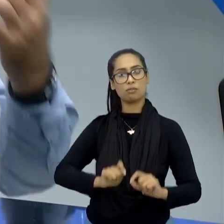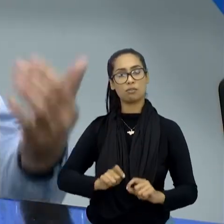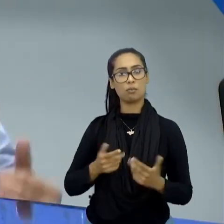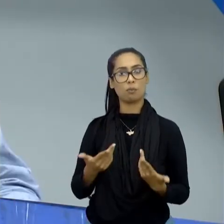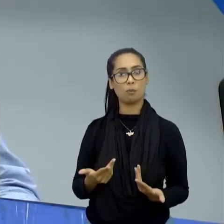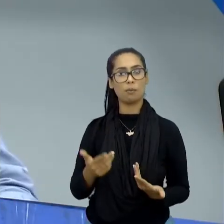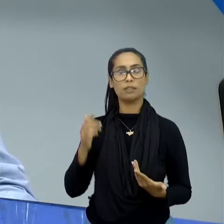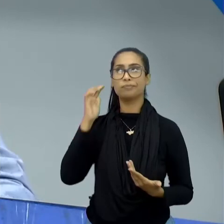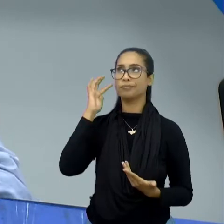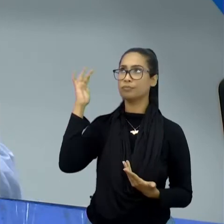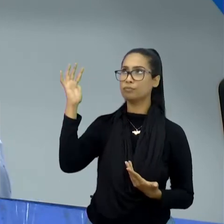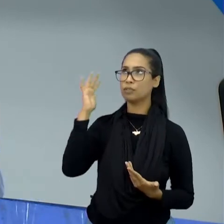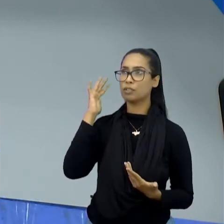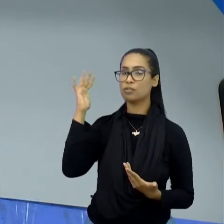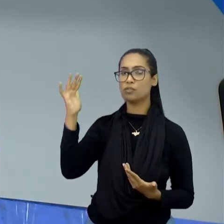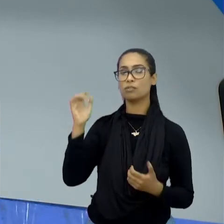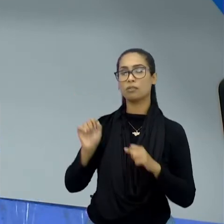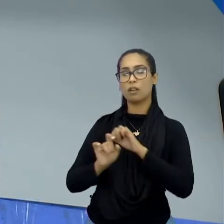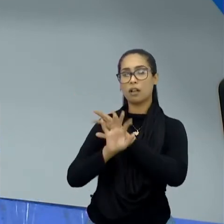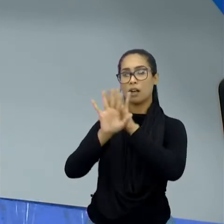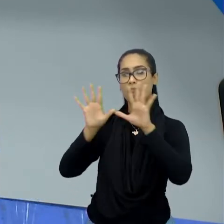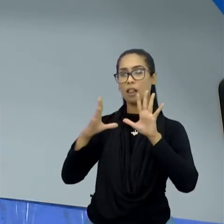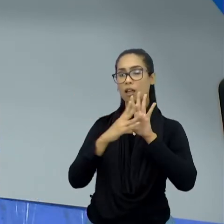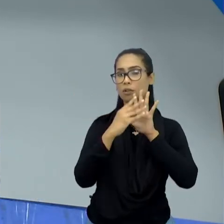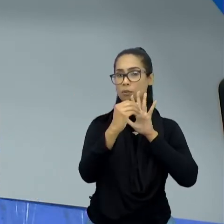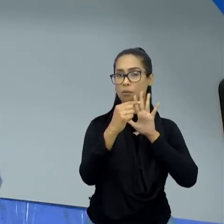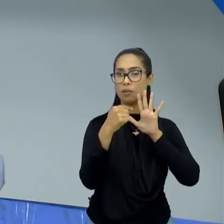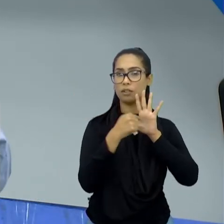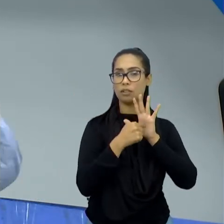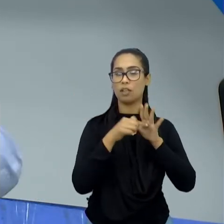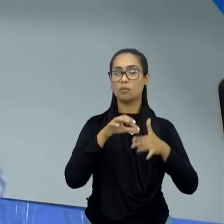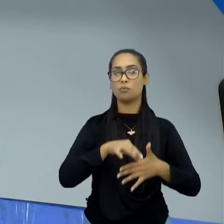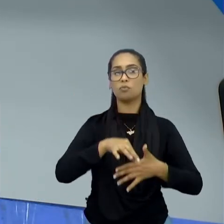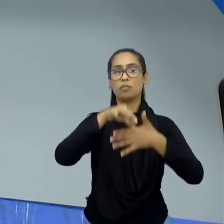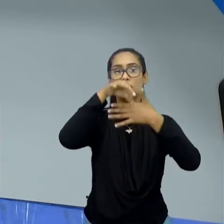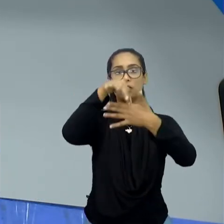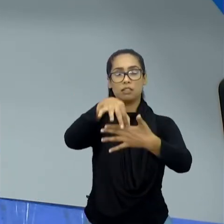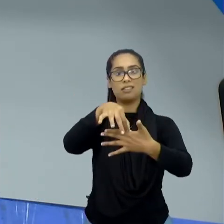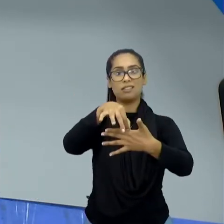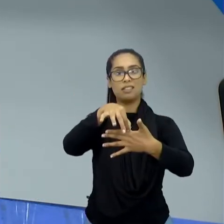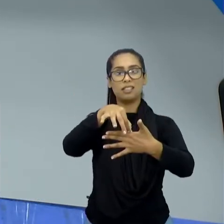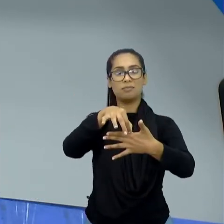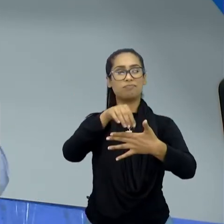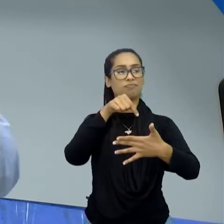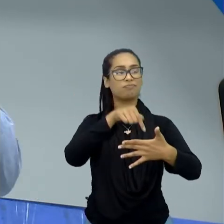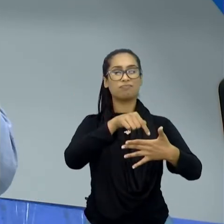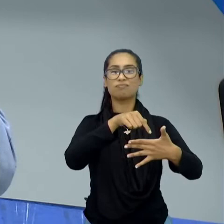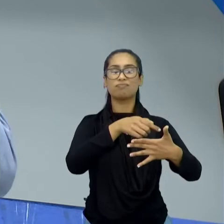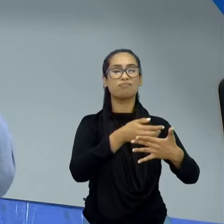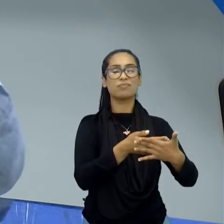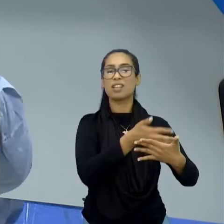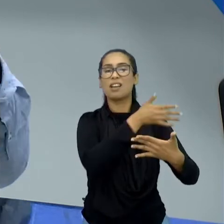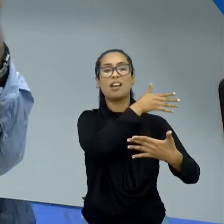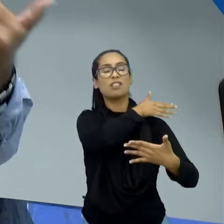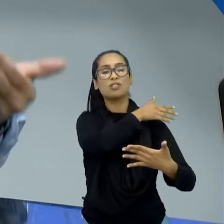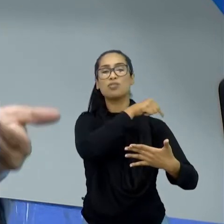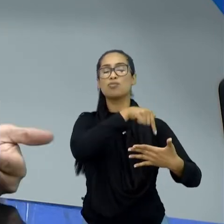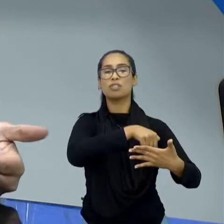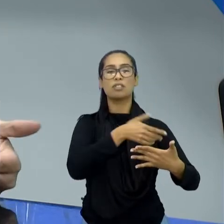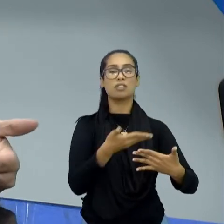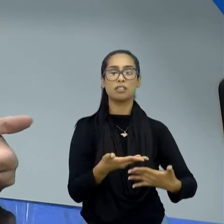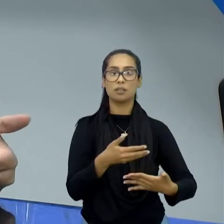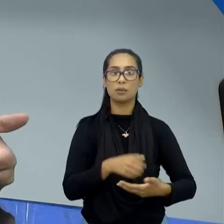a lucidez de perceber que esse modelo do qual eu lidero, ele já está ultrapassado. E aí eu mesmo